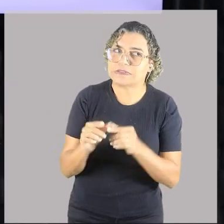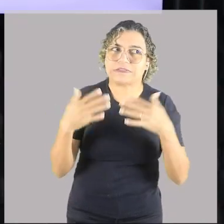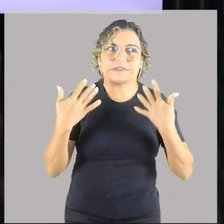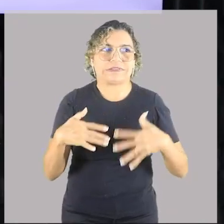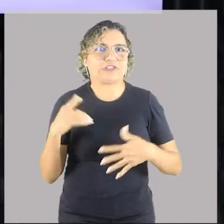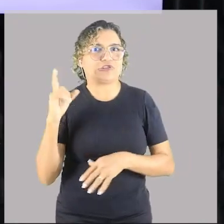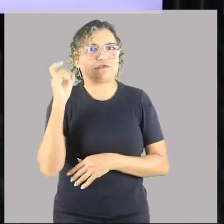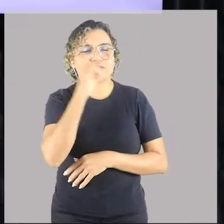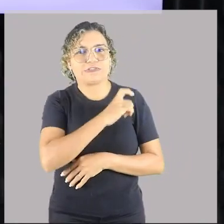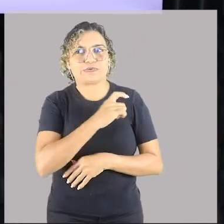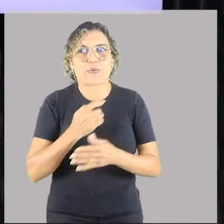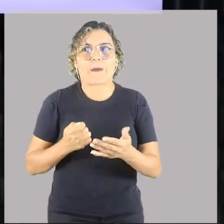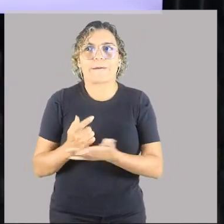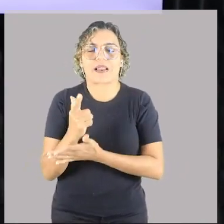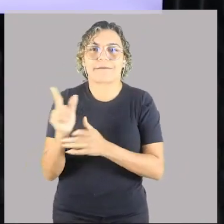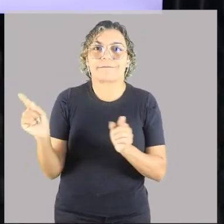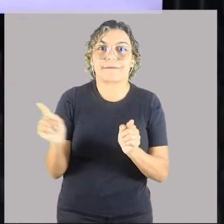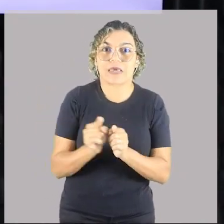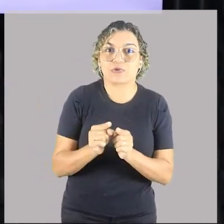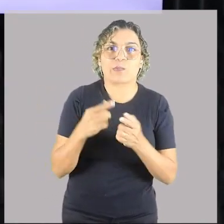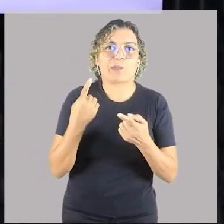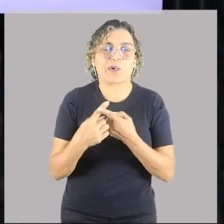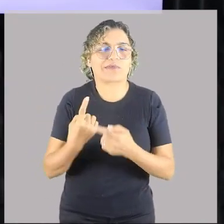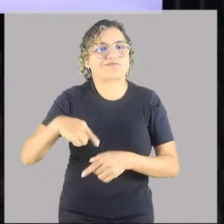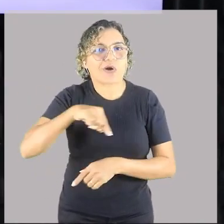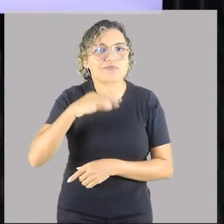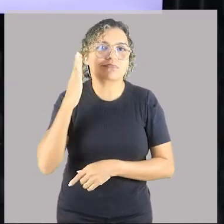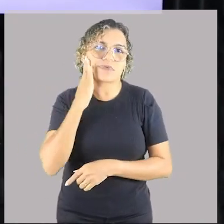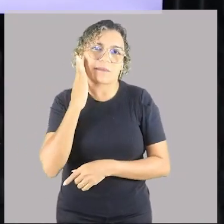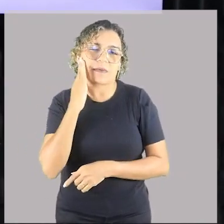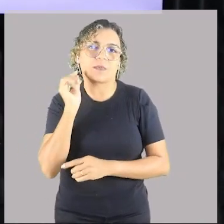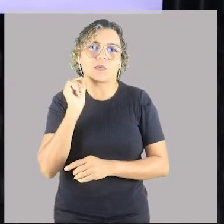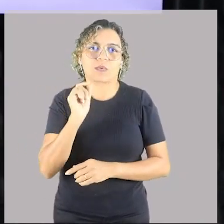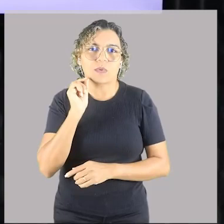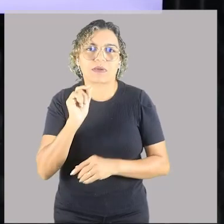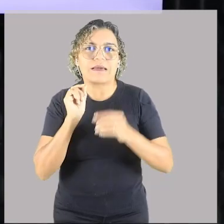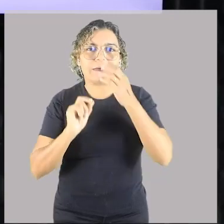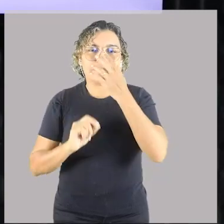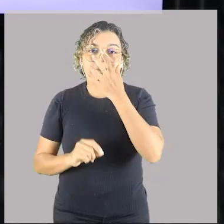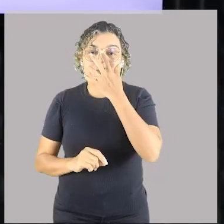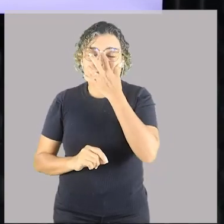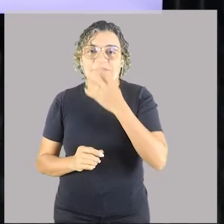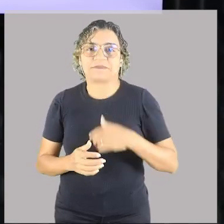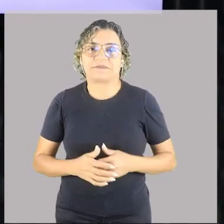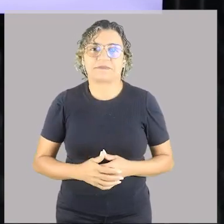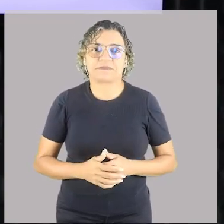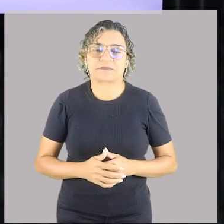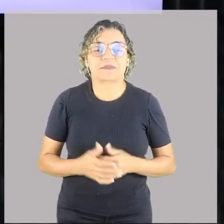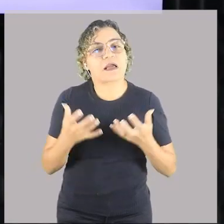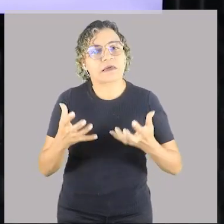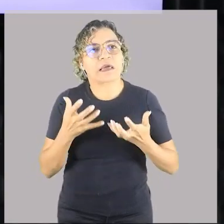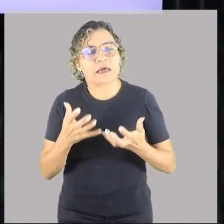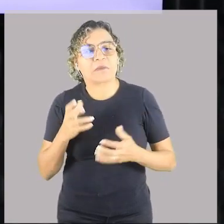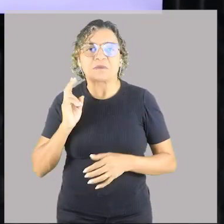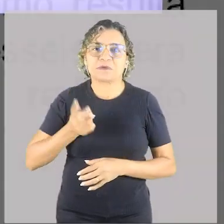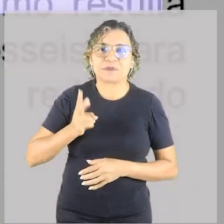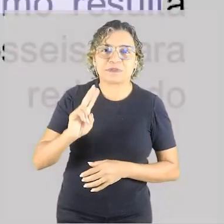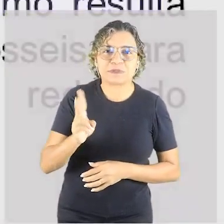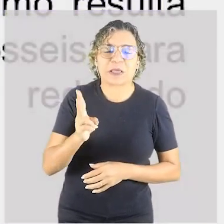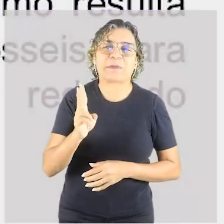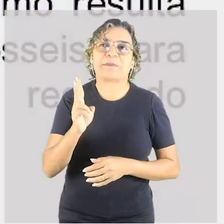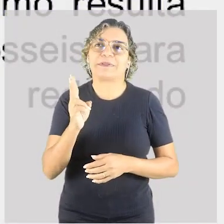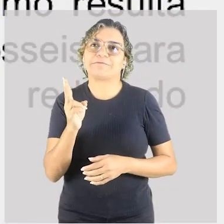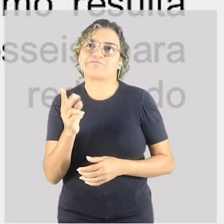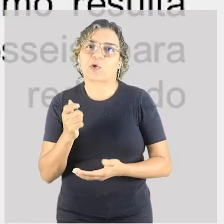Aí pega, consumir menos, porque a gente sabe que, venhamos e convenhamos, queremos sempre